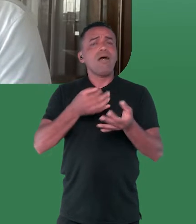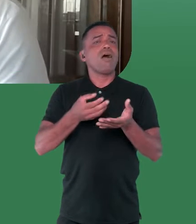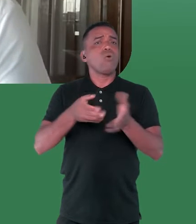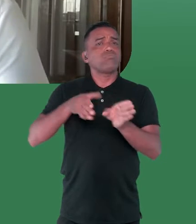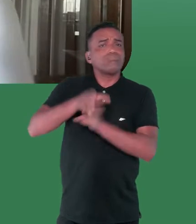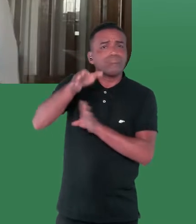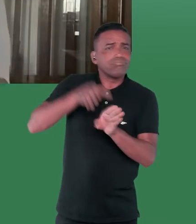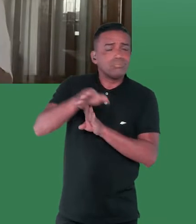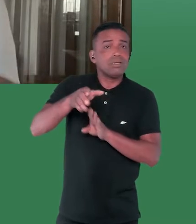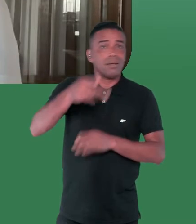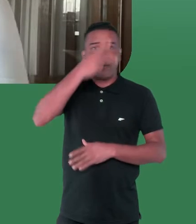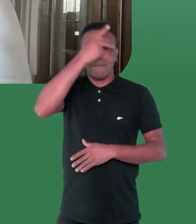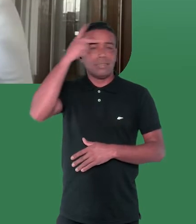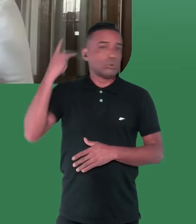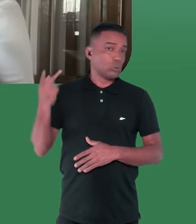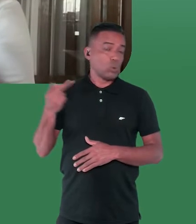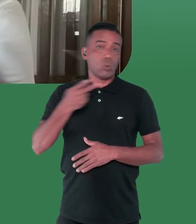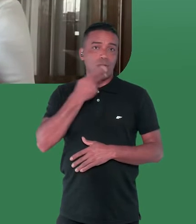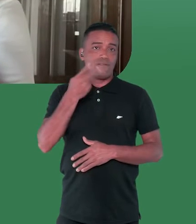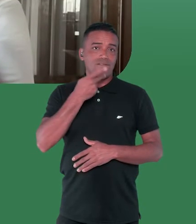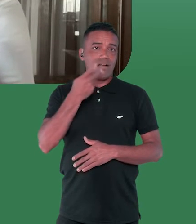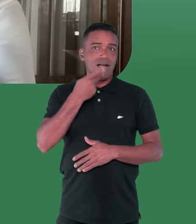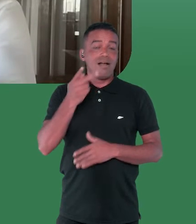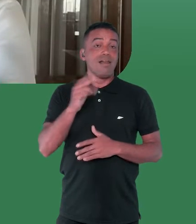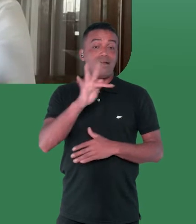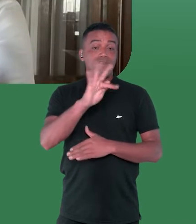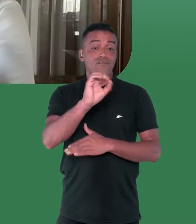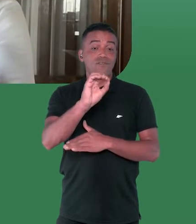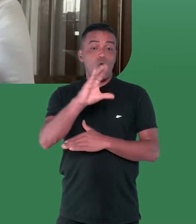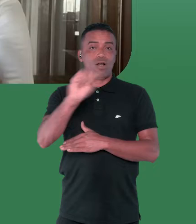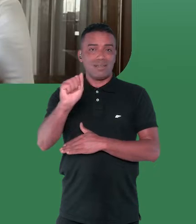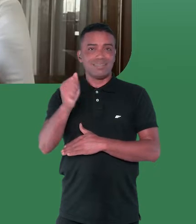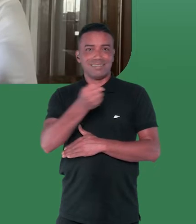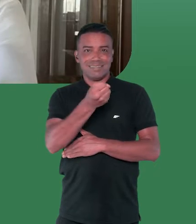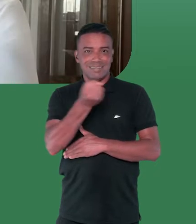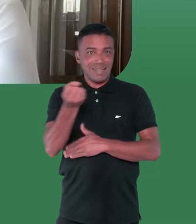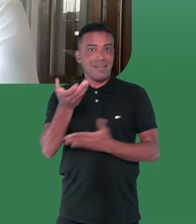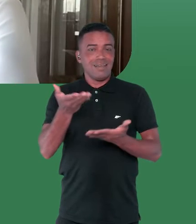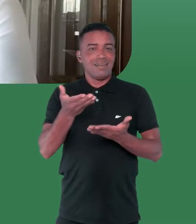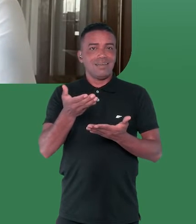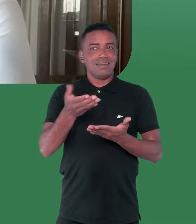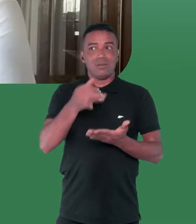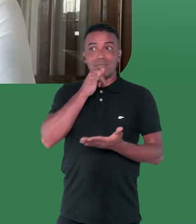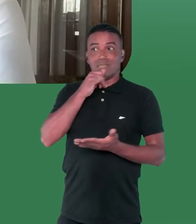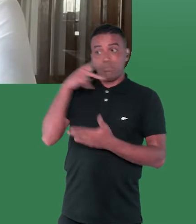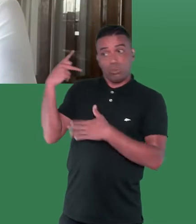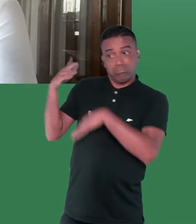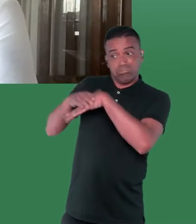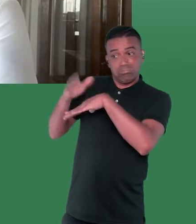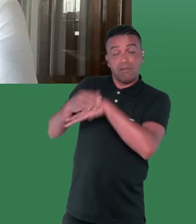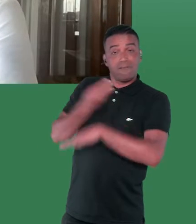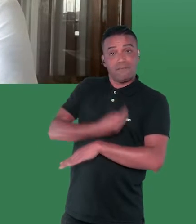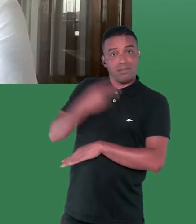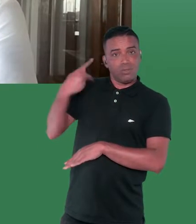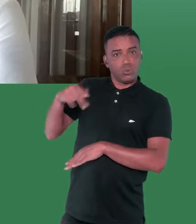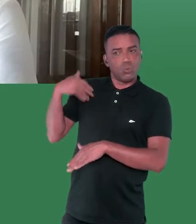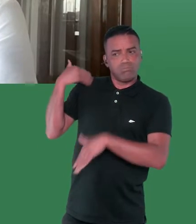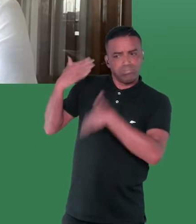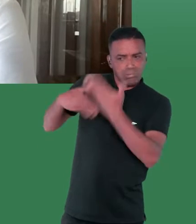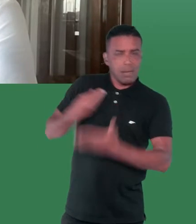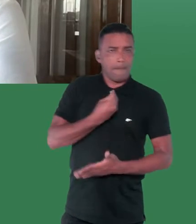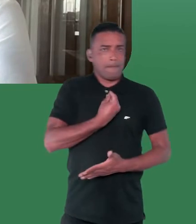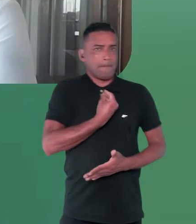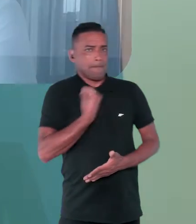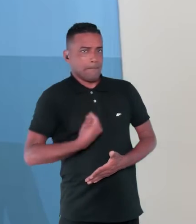para esses, você diz, né, para esses focas aí? A partir do seu exemplo, né, que foi ali, que